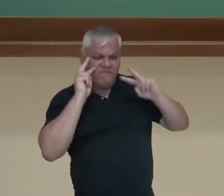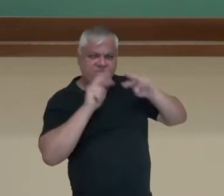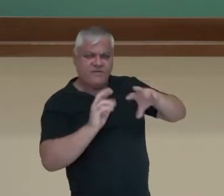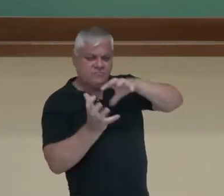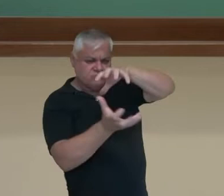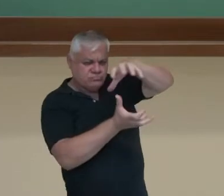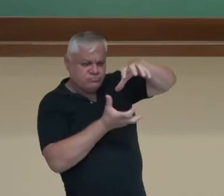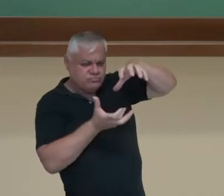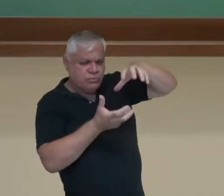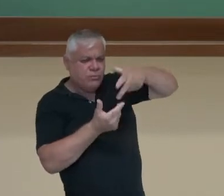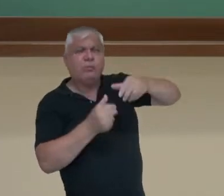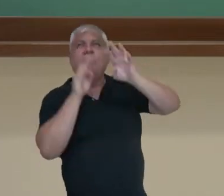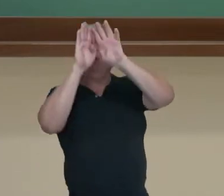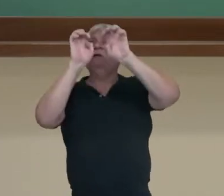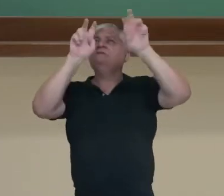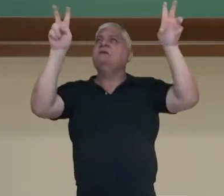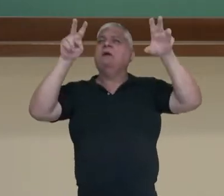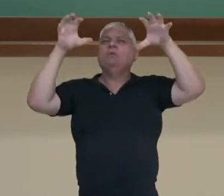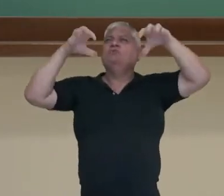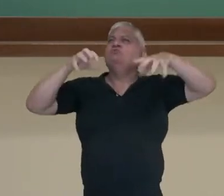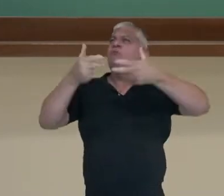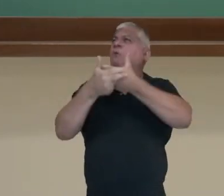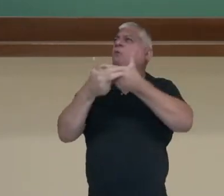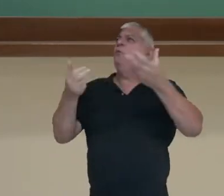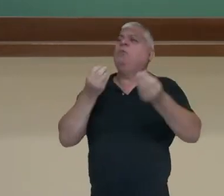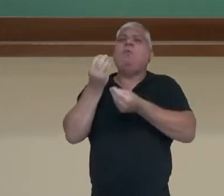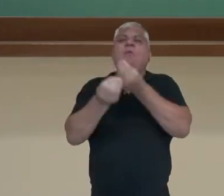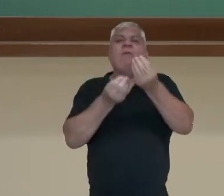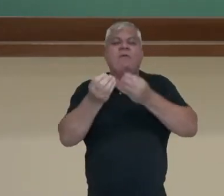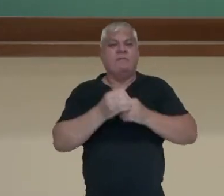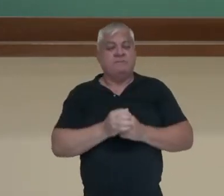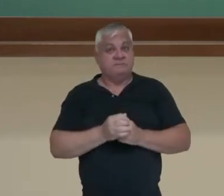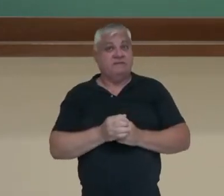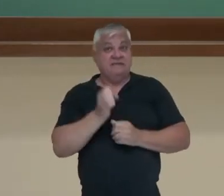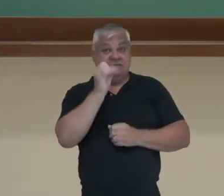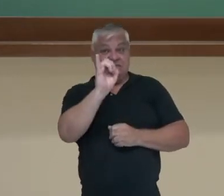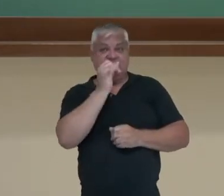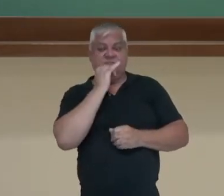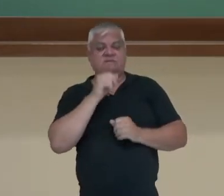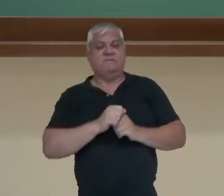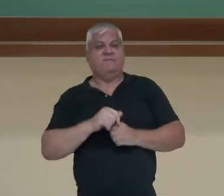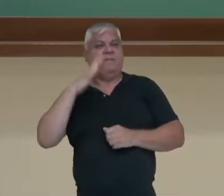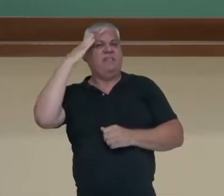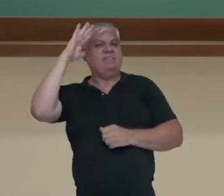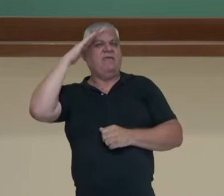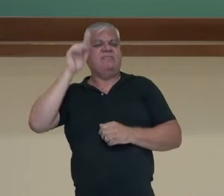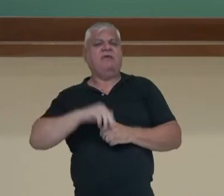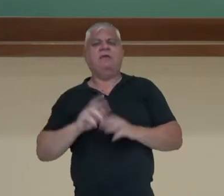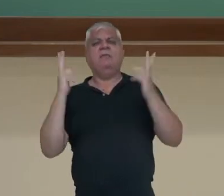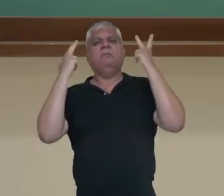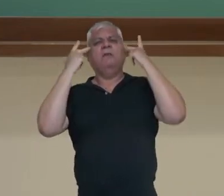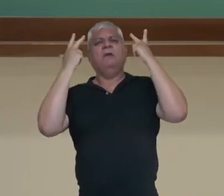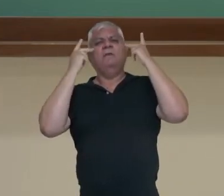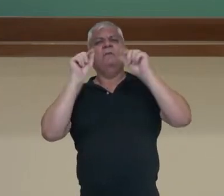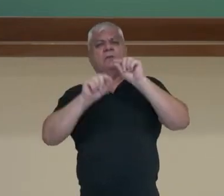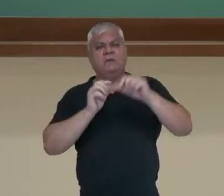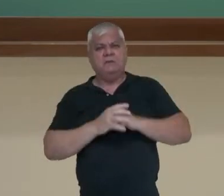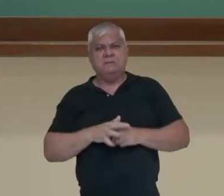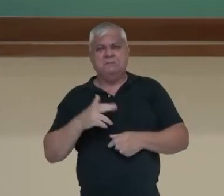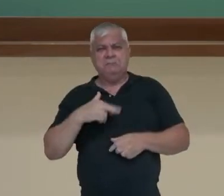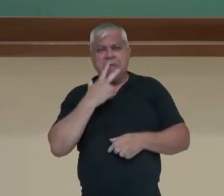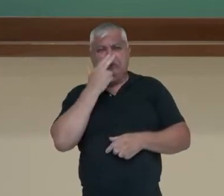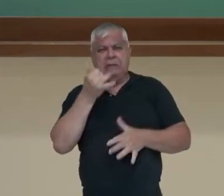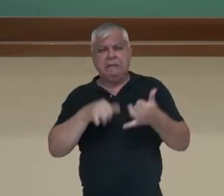os fenômenos, os processos que acontecem. Se eu falo para você assim, vamos entender a natureza, parece que eu estou falando de